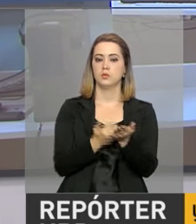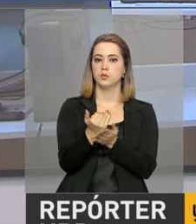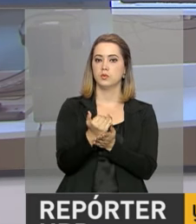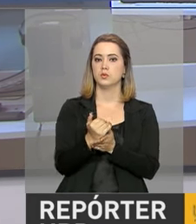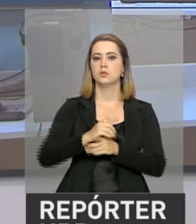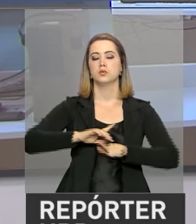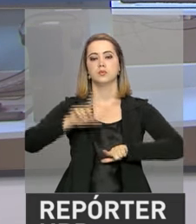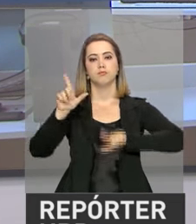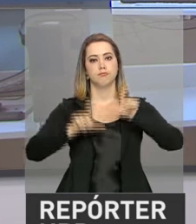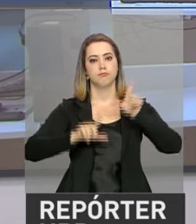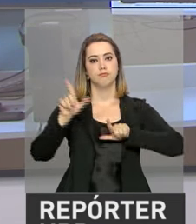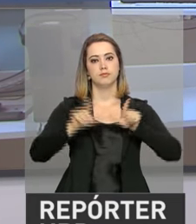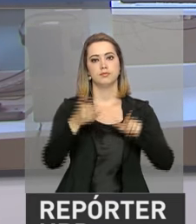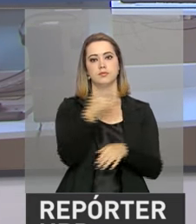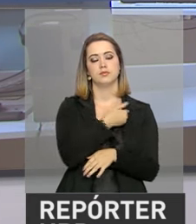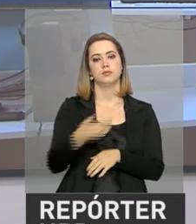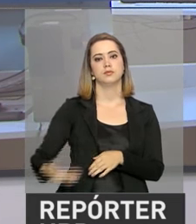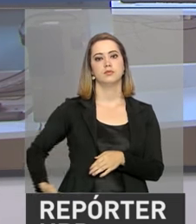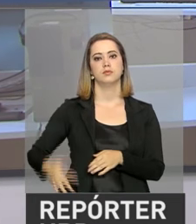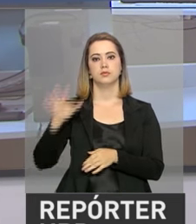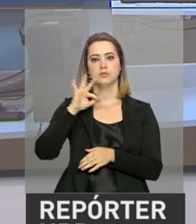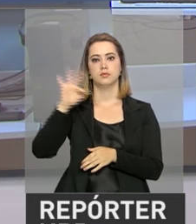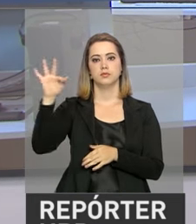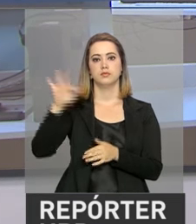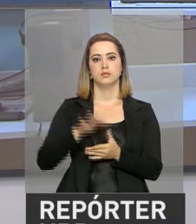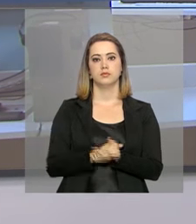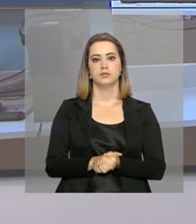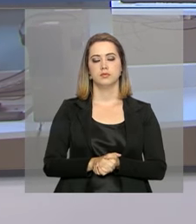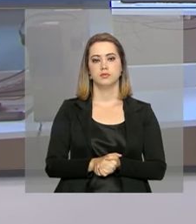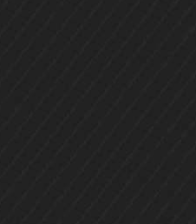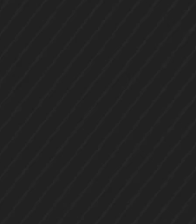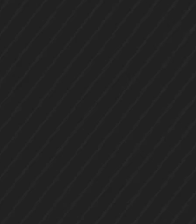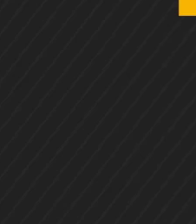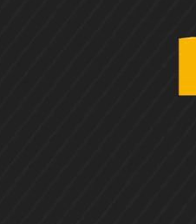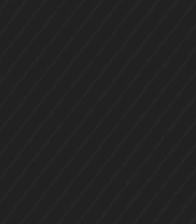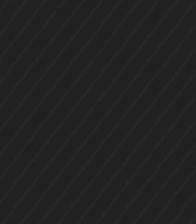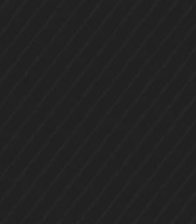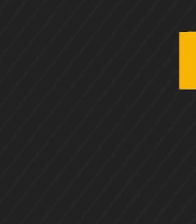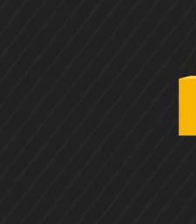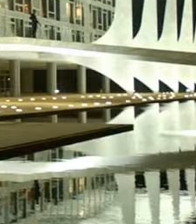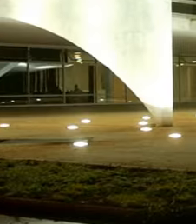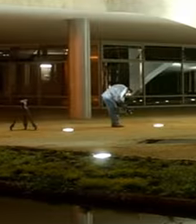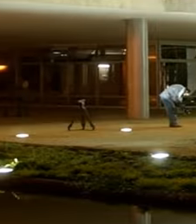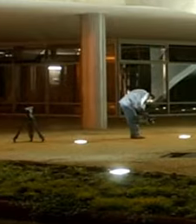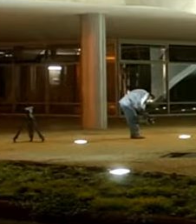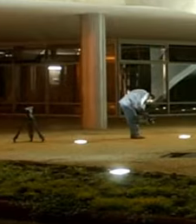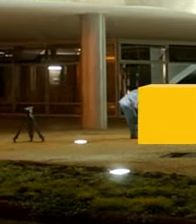você e continue com a gente. NBR, a TV do Governo Federal.